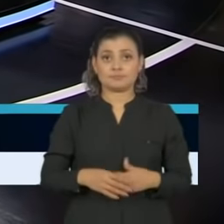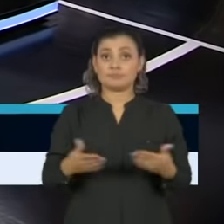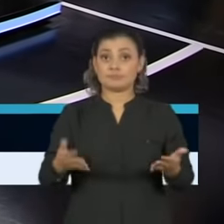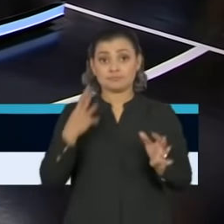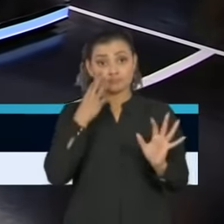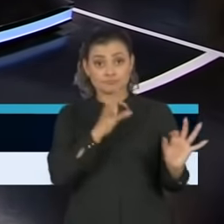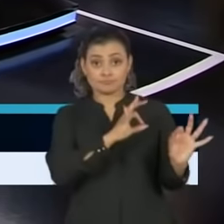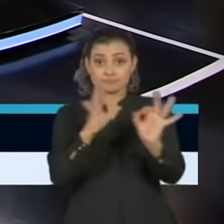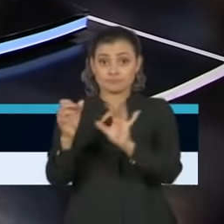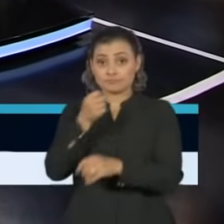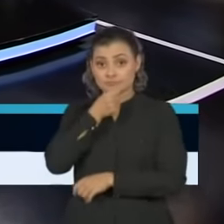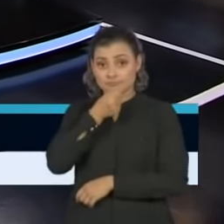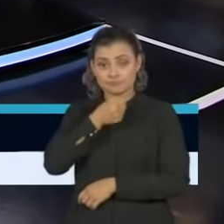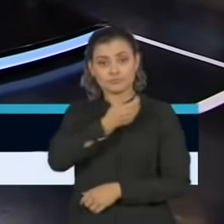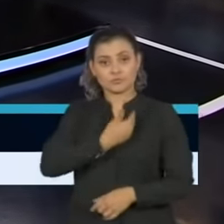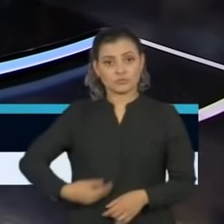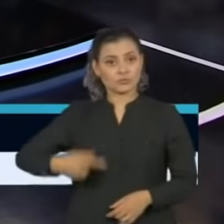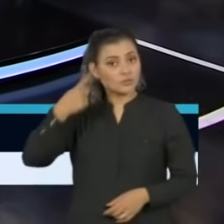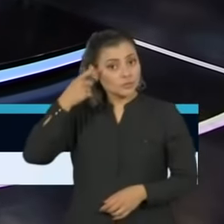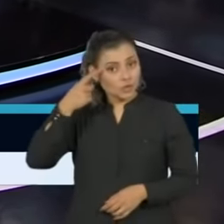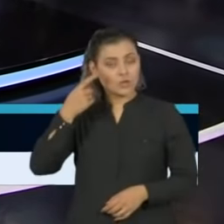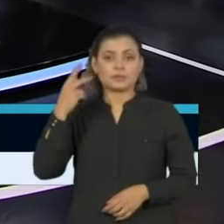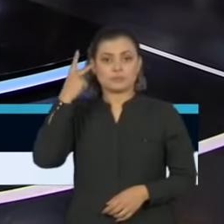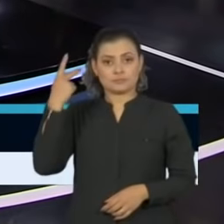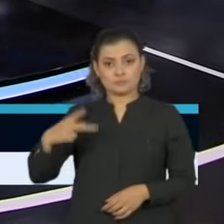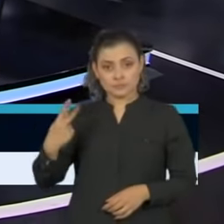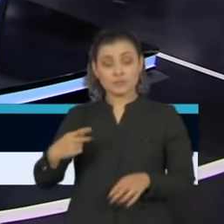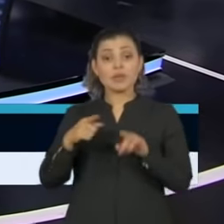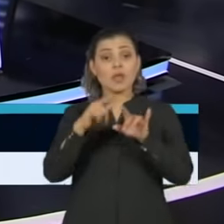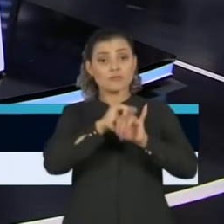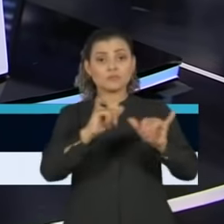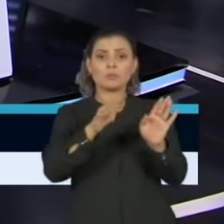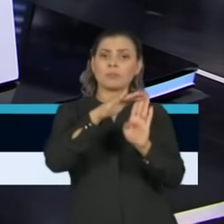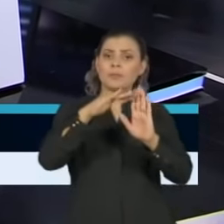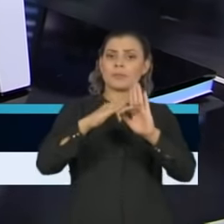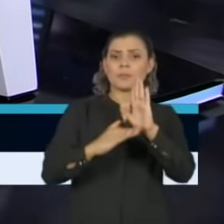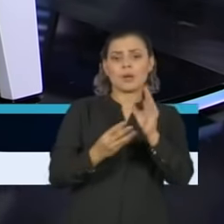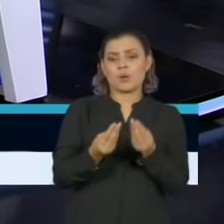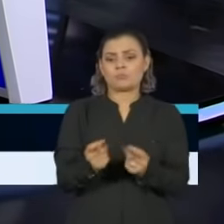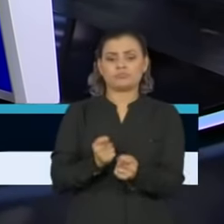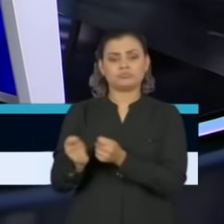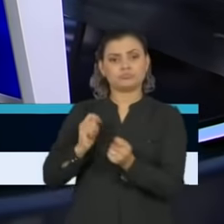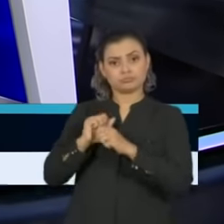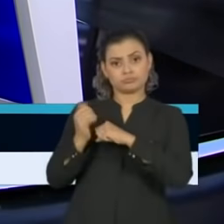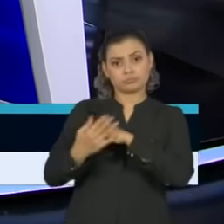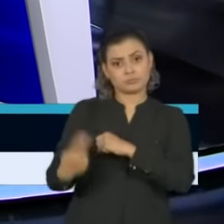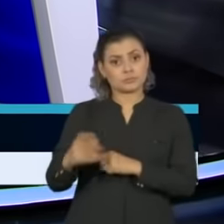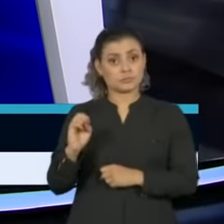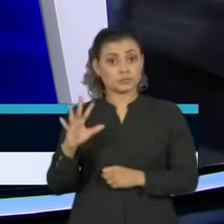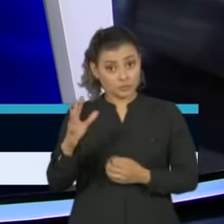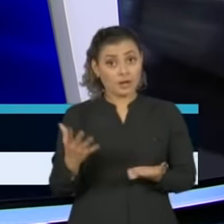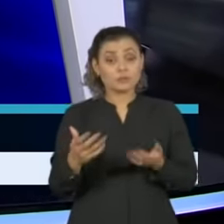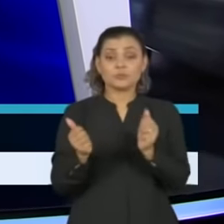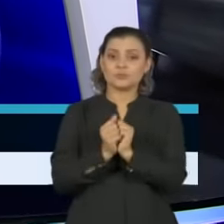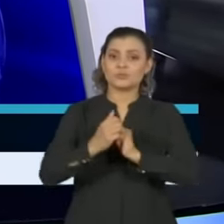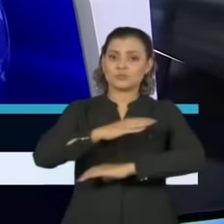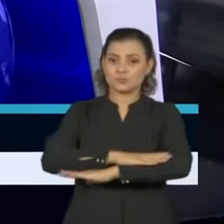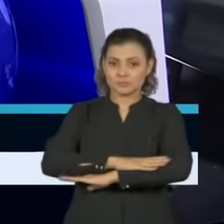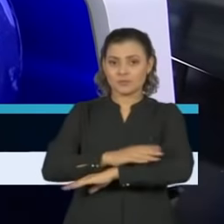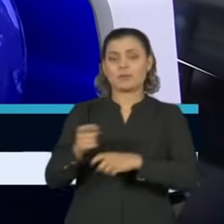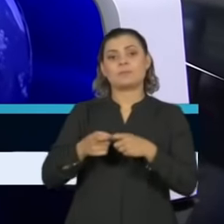Acompanhamos a entrevista coletiva do governador de São Paulo, João Dória, que anunciou medidas para conter o avanço do coronavírus no estado. Ao meu lado está o